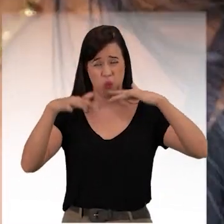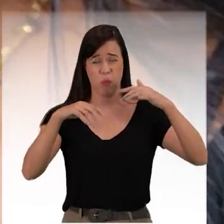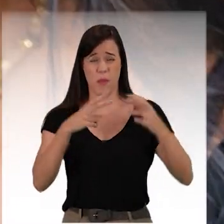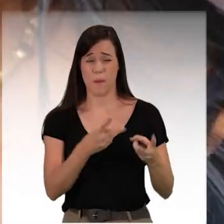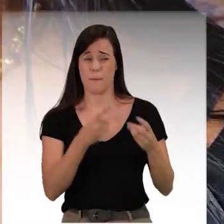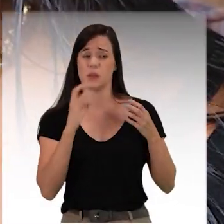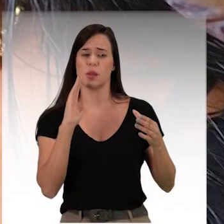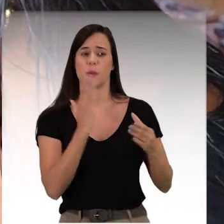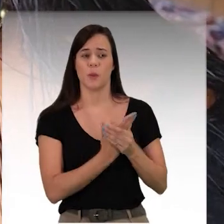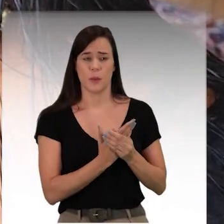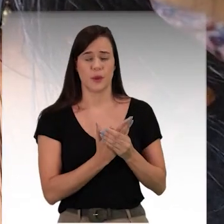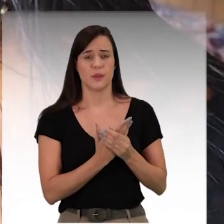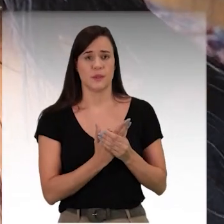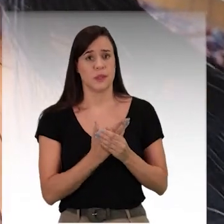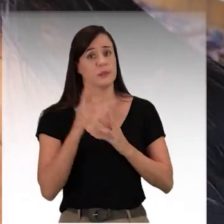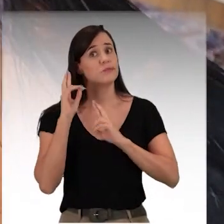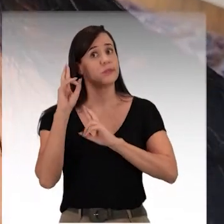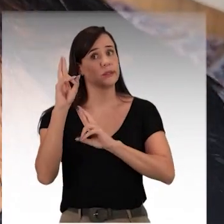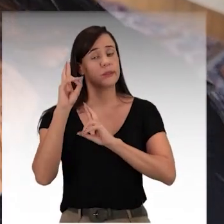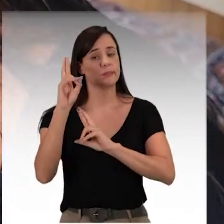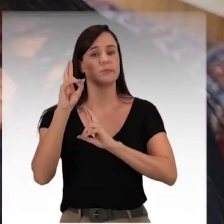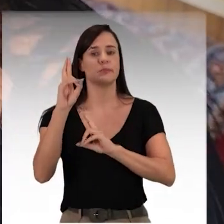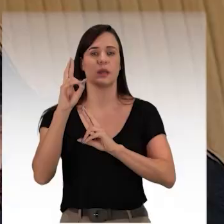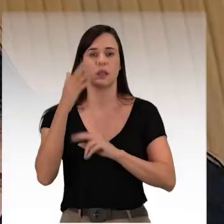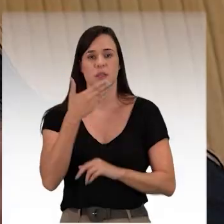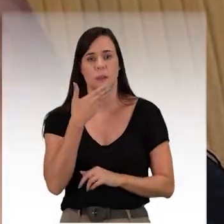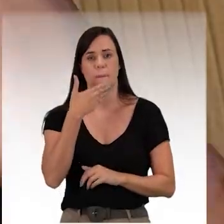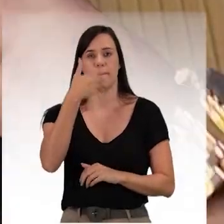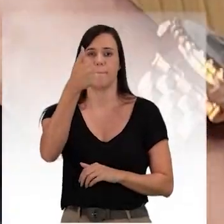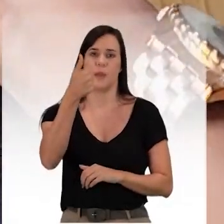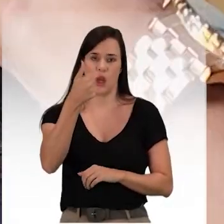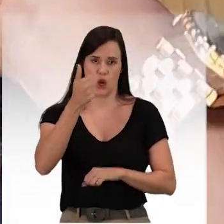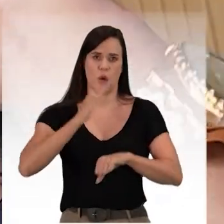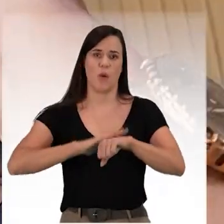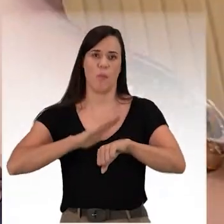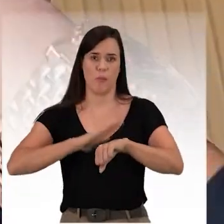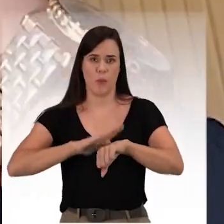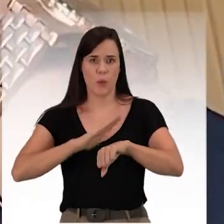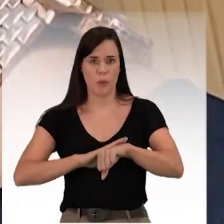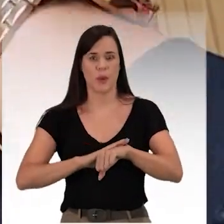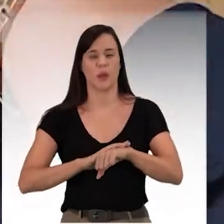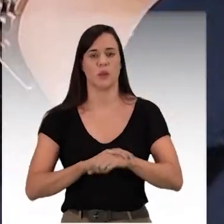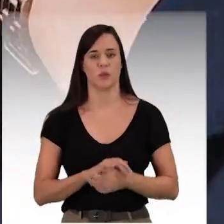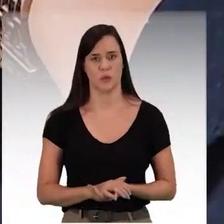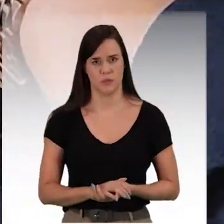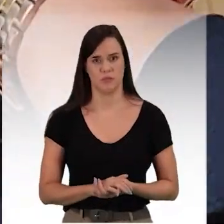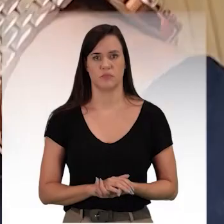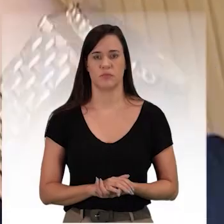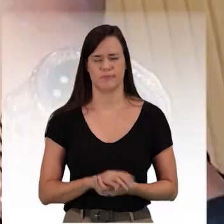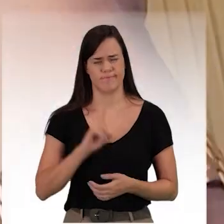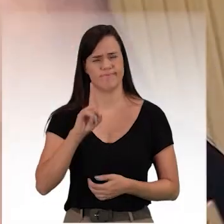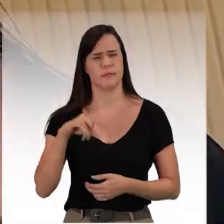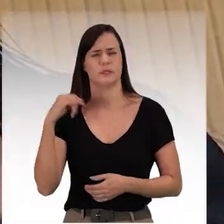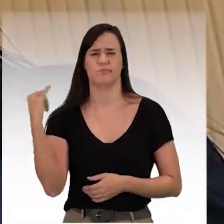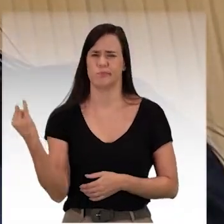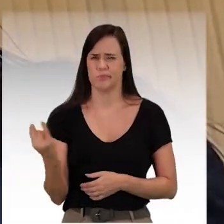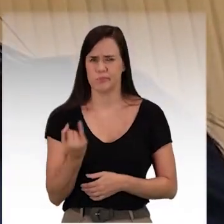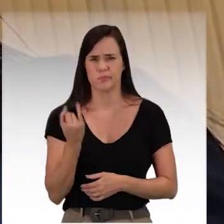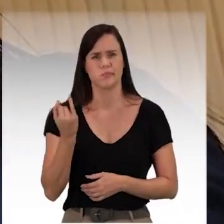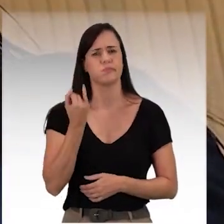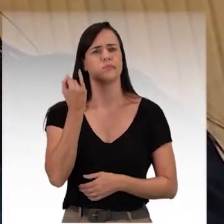vê a ação como uma possível alternativa para melhorar a situação. Muito válida, é de